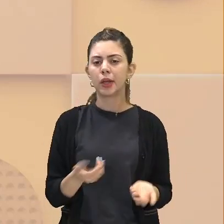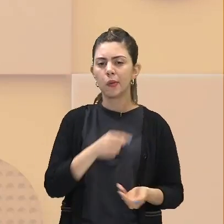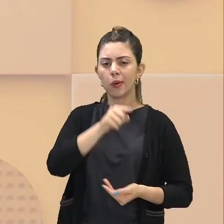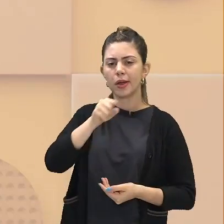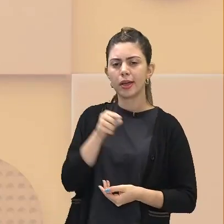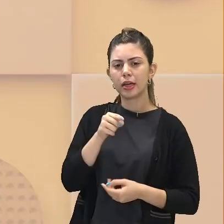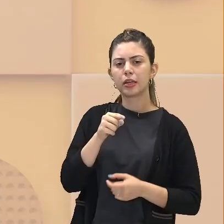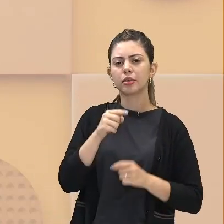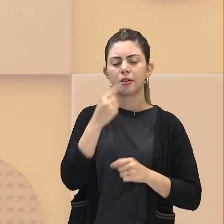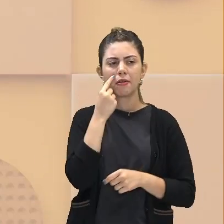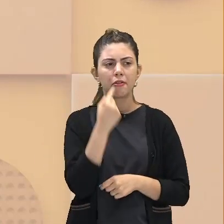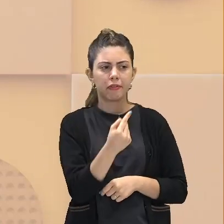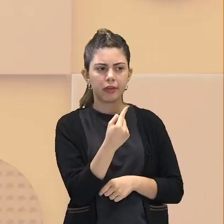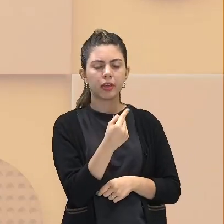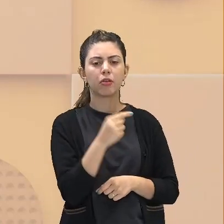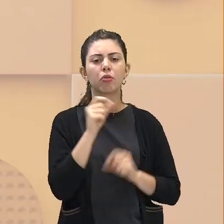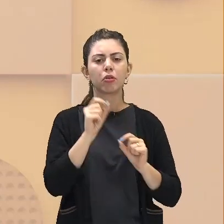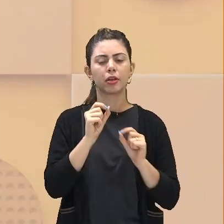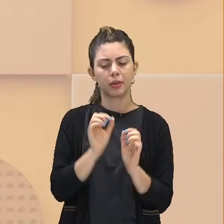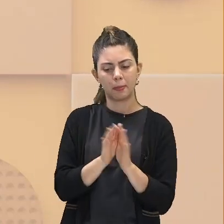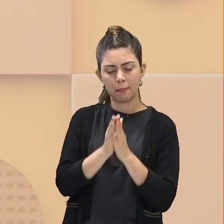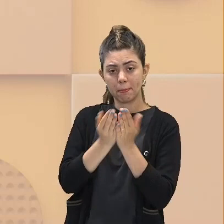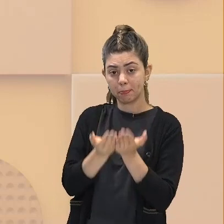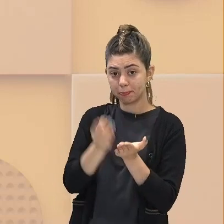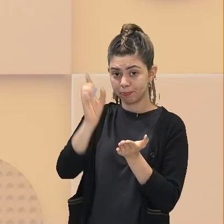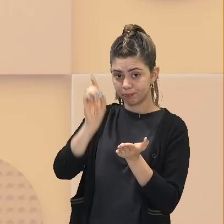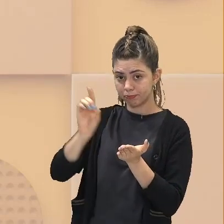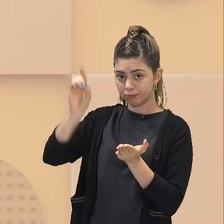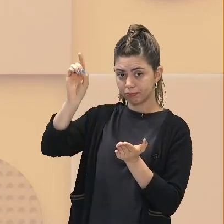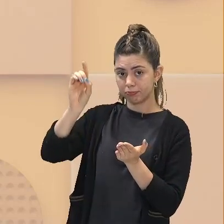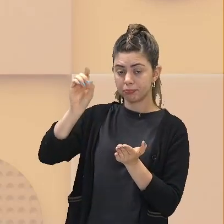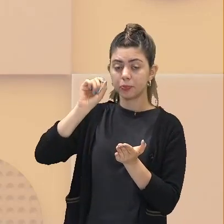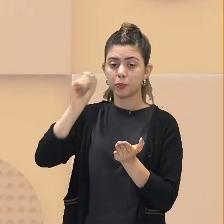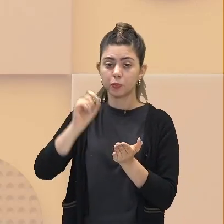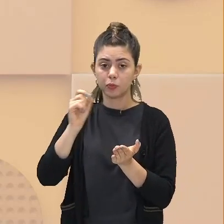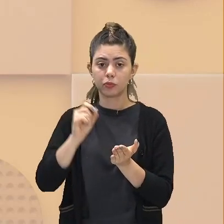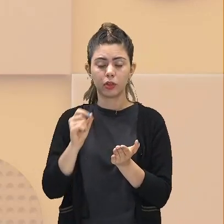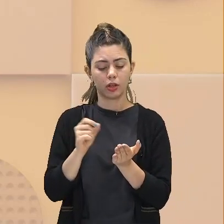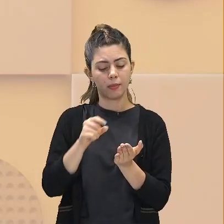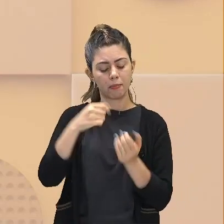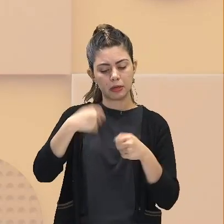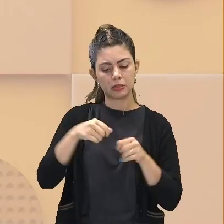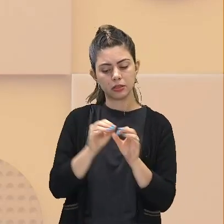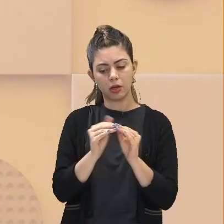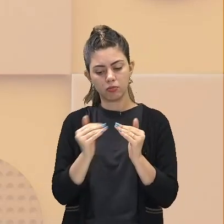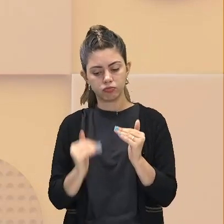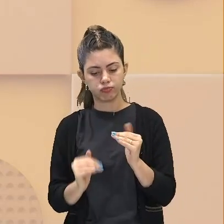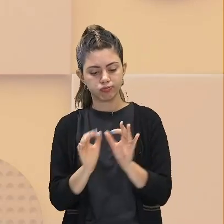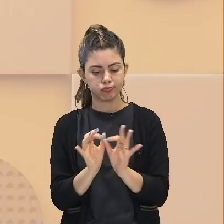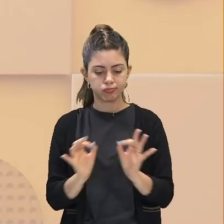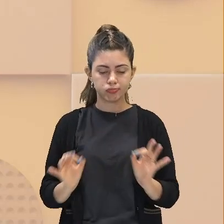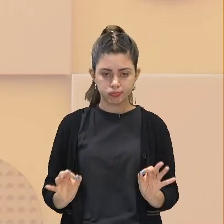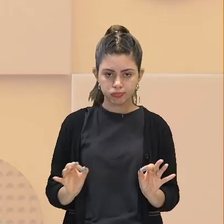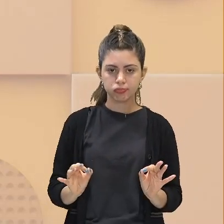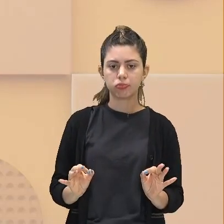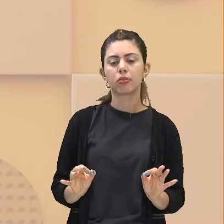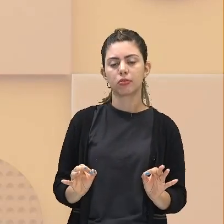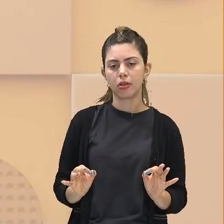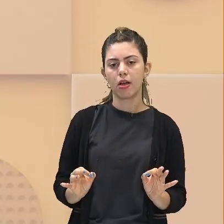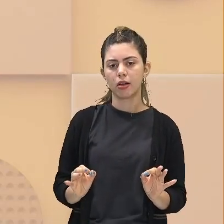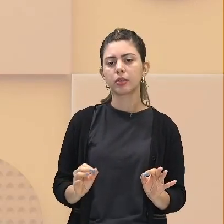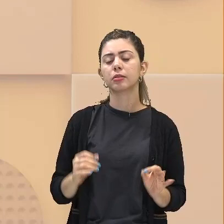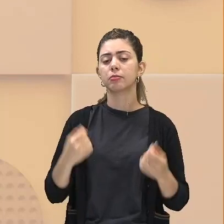estava escrito ali nas Escrituras Sagradas. Eles vão ver com maus olhos práticas como